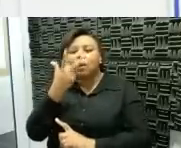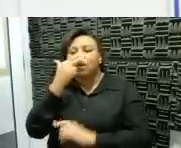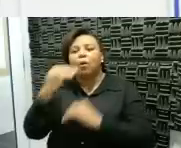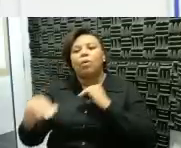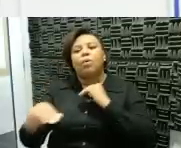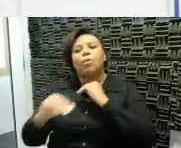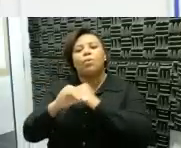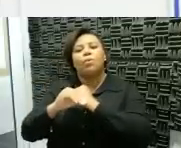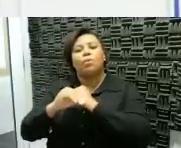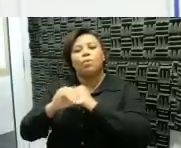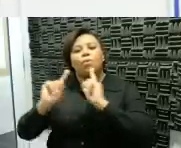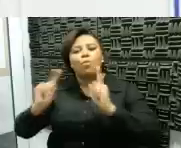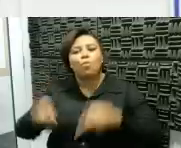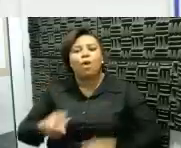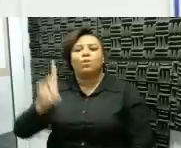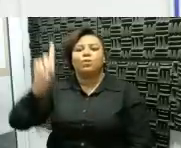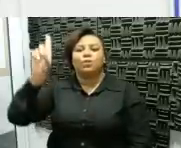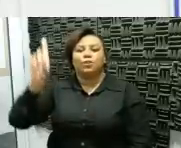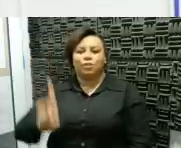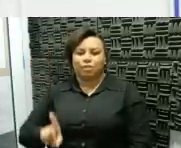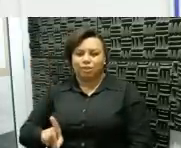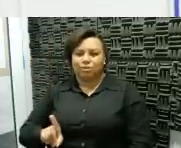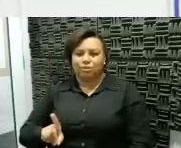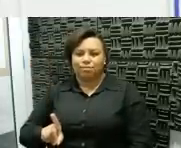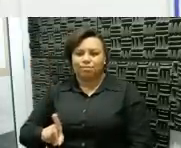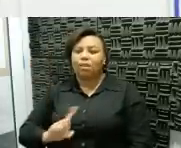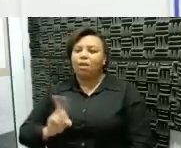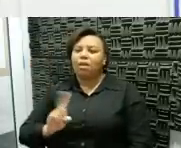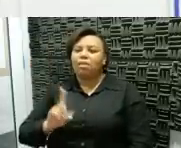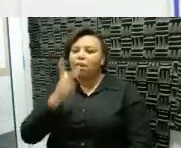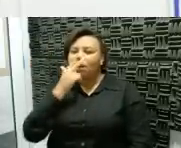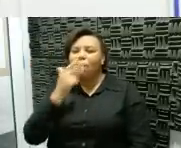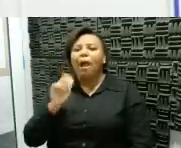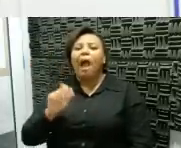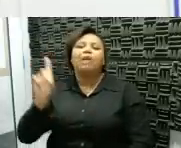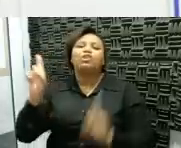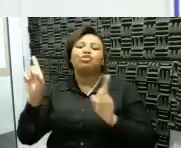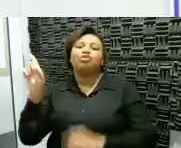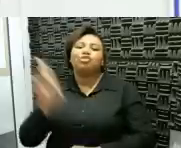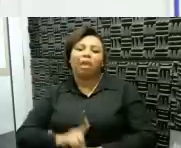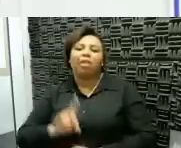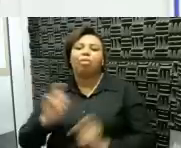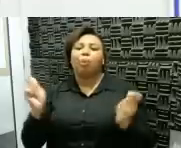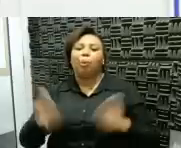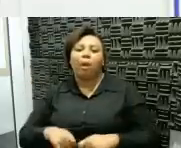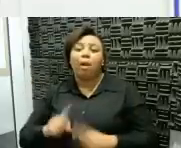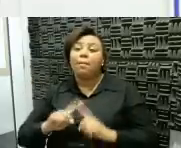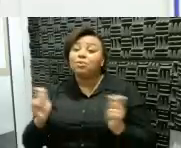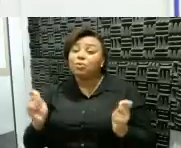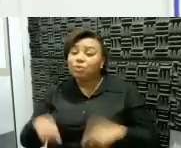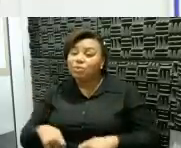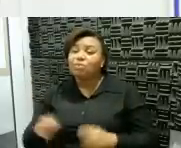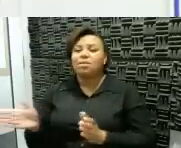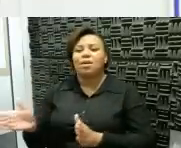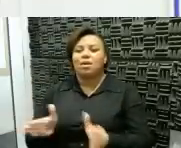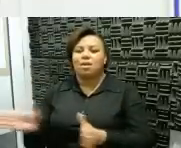né ou seja não é aquele a direito igual para todo mundo mas condições de terem acesso aos mesmos direitos do que todo